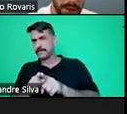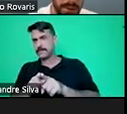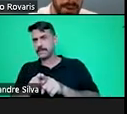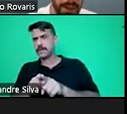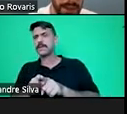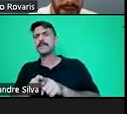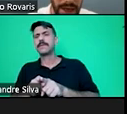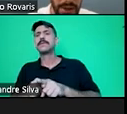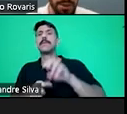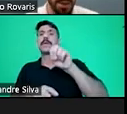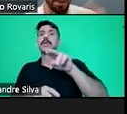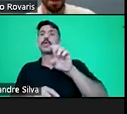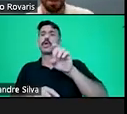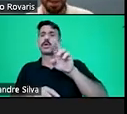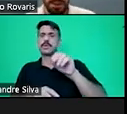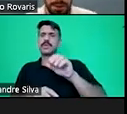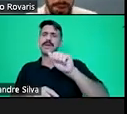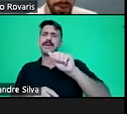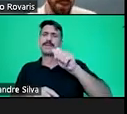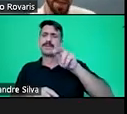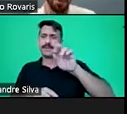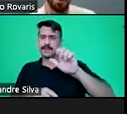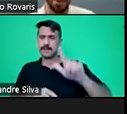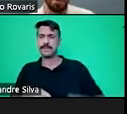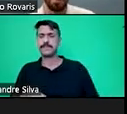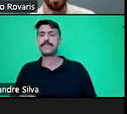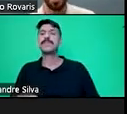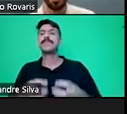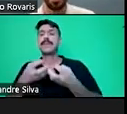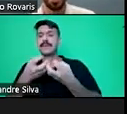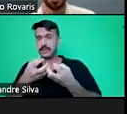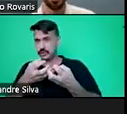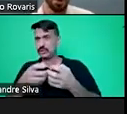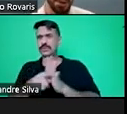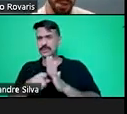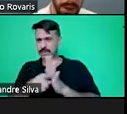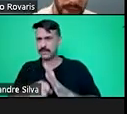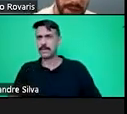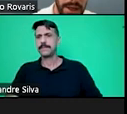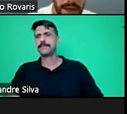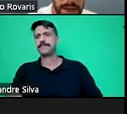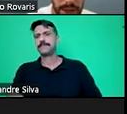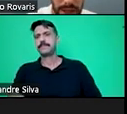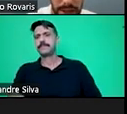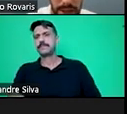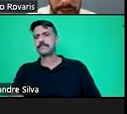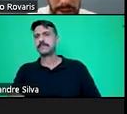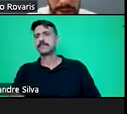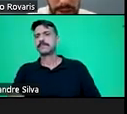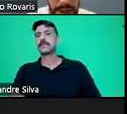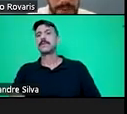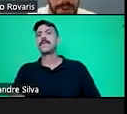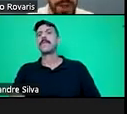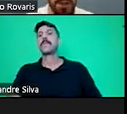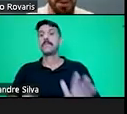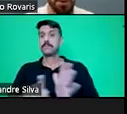glândulas endócrinas, como adrenal, testículos, então tem aí provavelmente um papel de hormônios sexuais. São genes